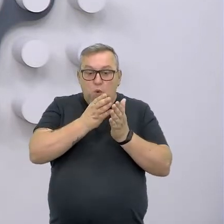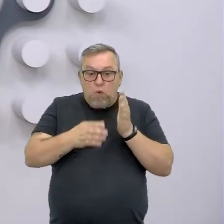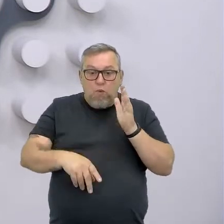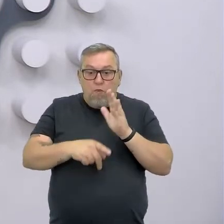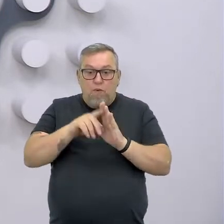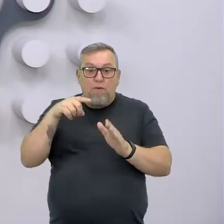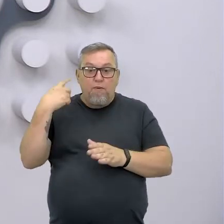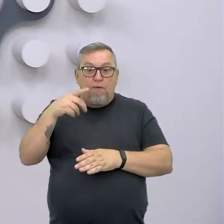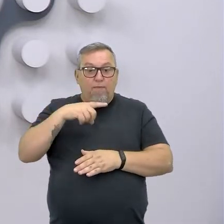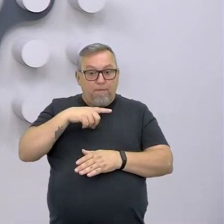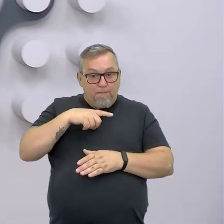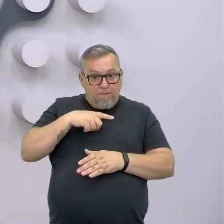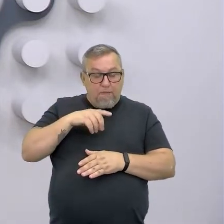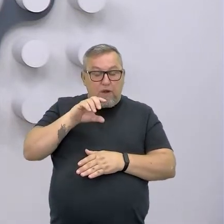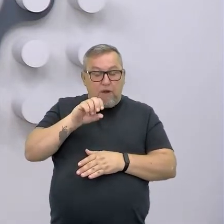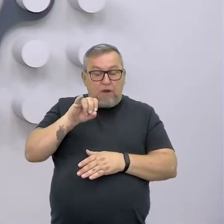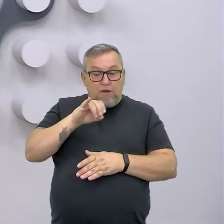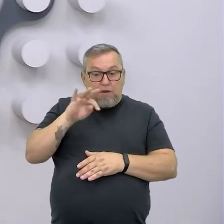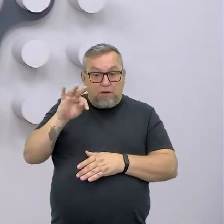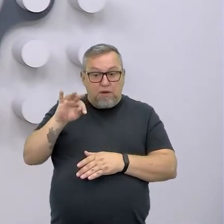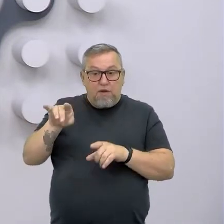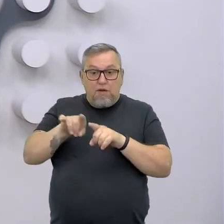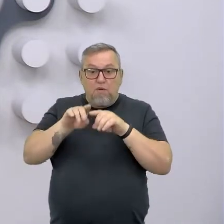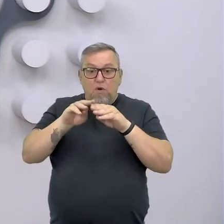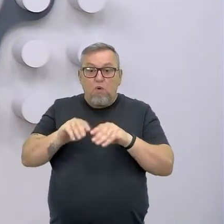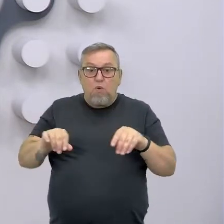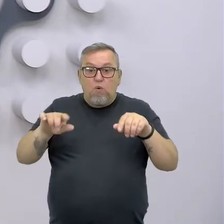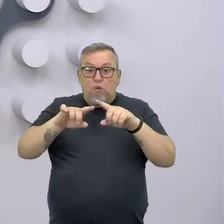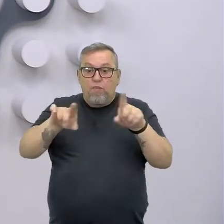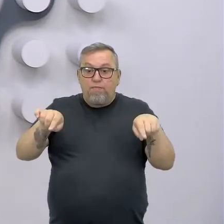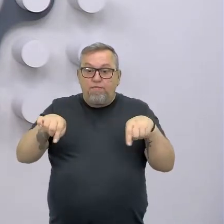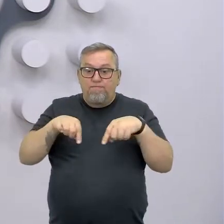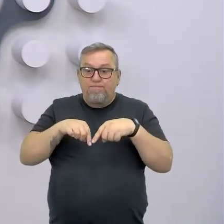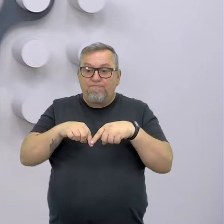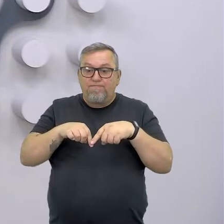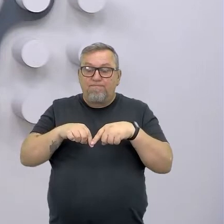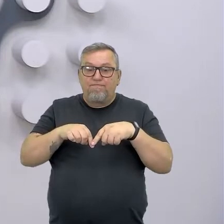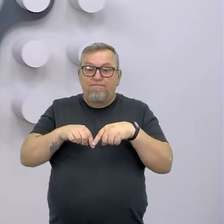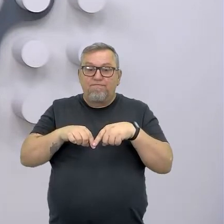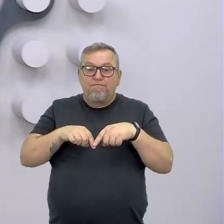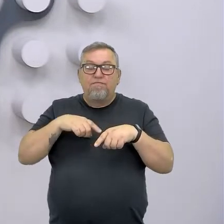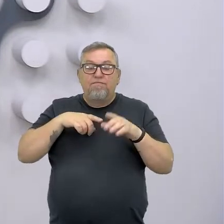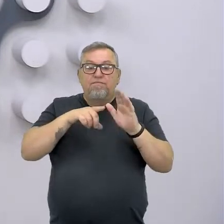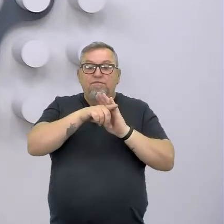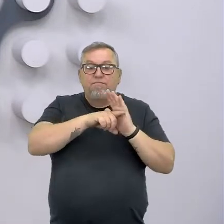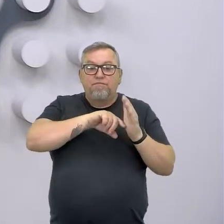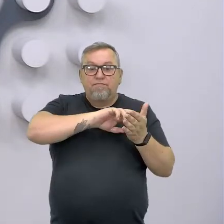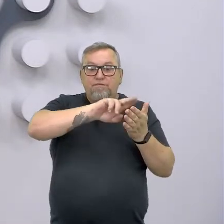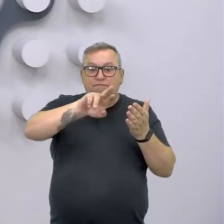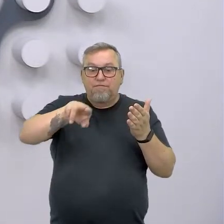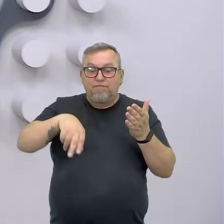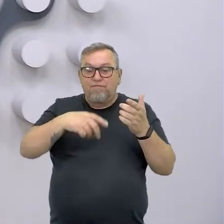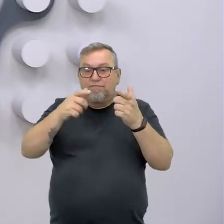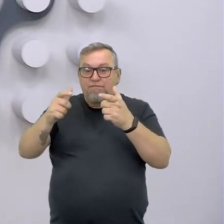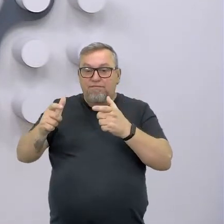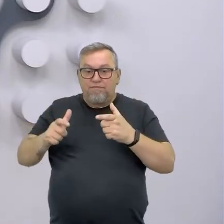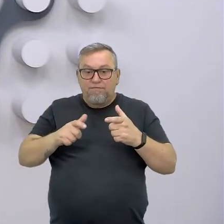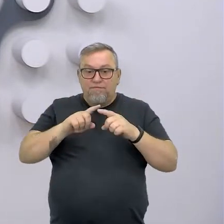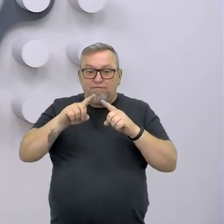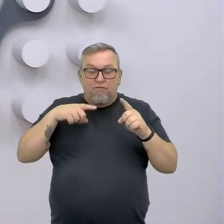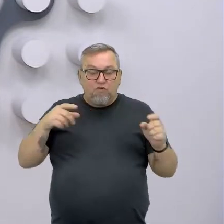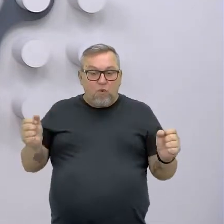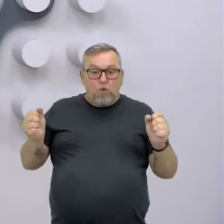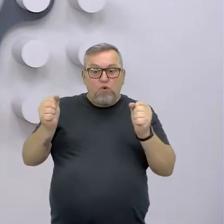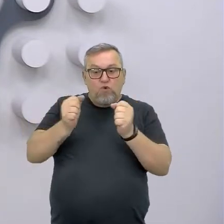nós estamos, né? A cultura do solo e etc. Então, são pesquisadores de diferentes áreas que unem